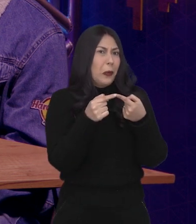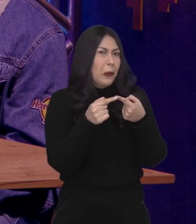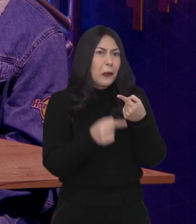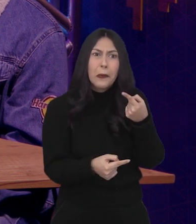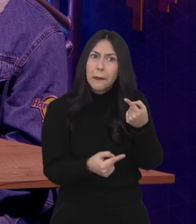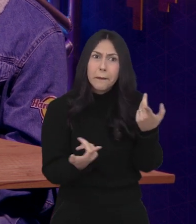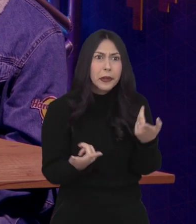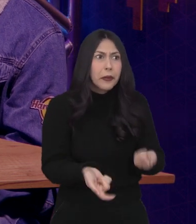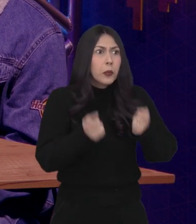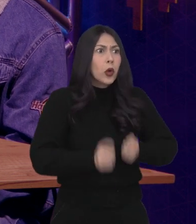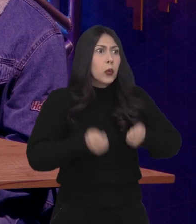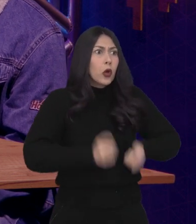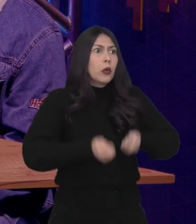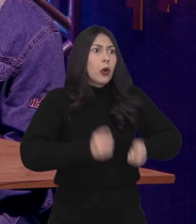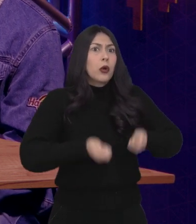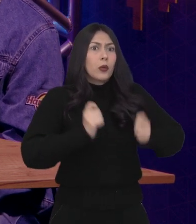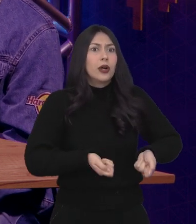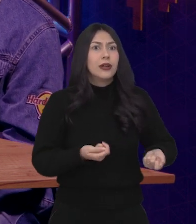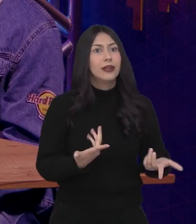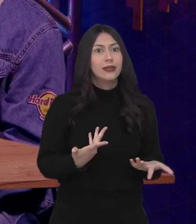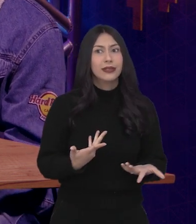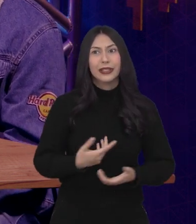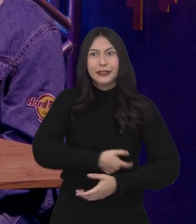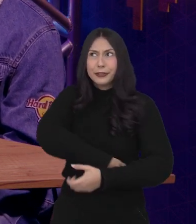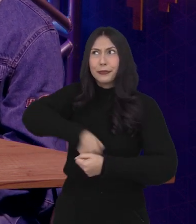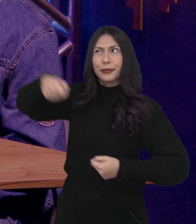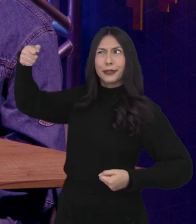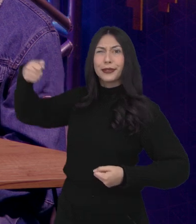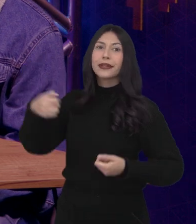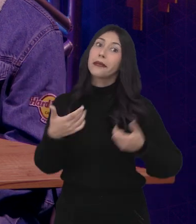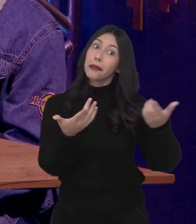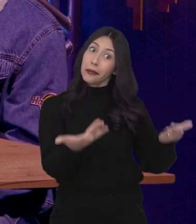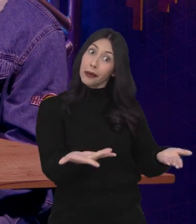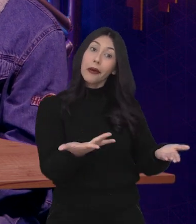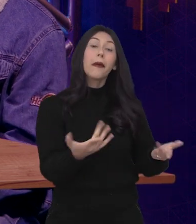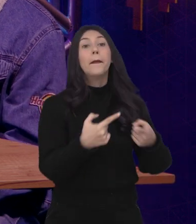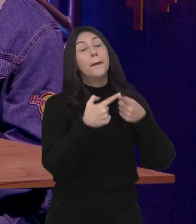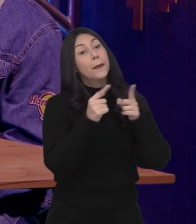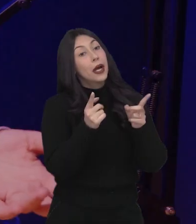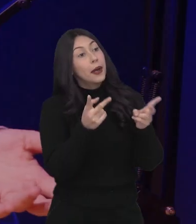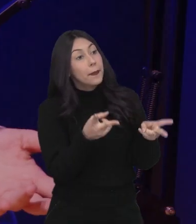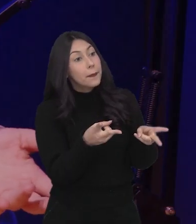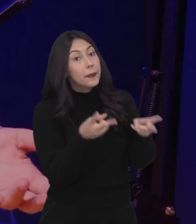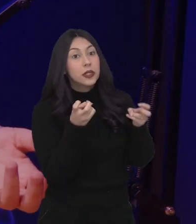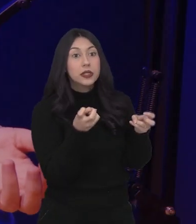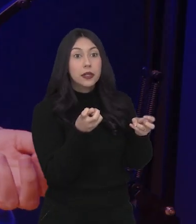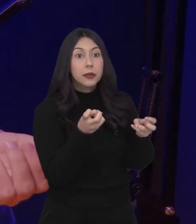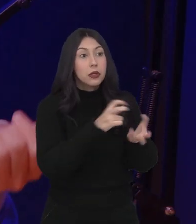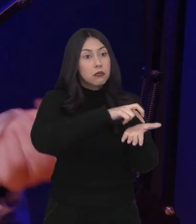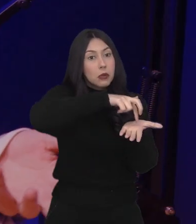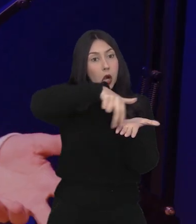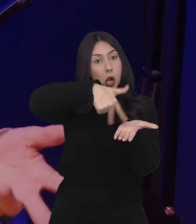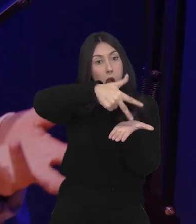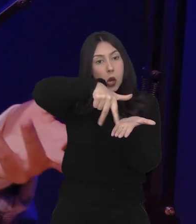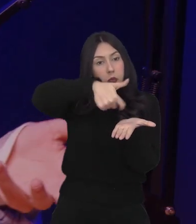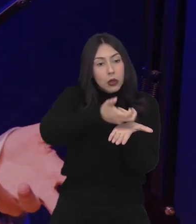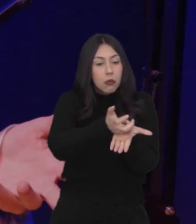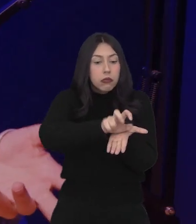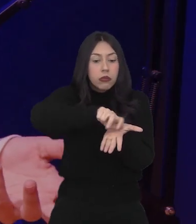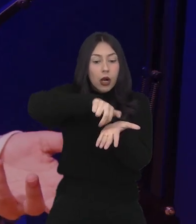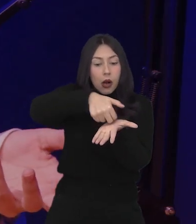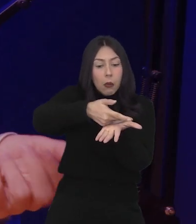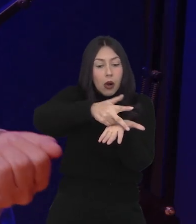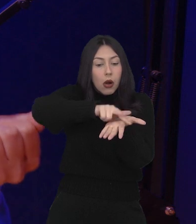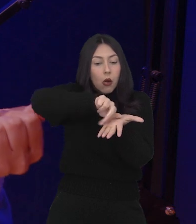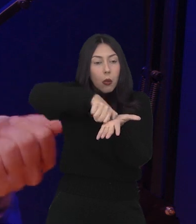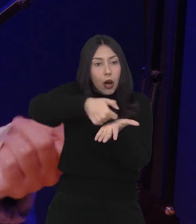né, ter uma corrida de bigas, por exemplo, de armadura. Ou de armadura, né? Mas a gente vê aí, por exemplo, o breaking e o